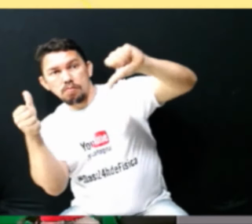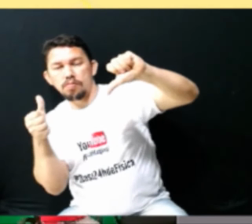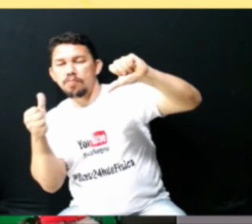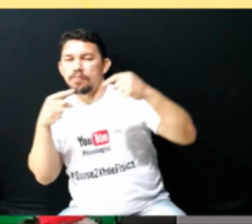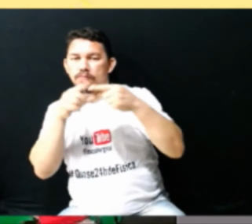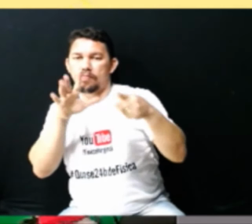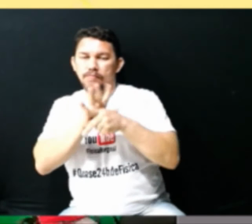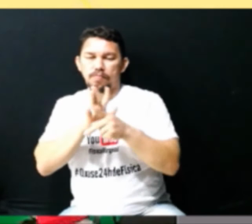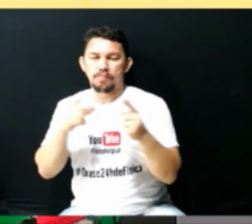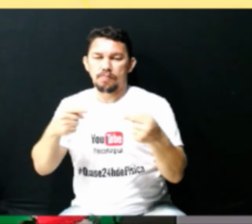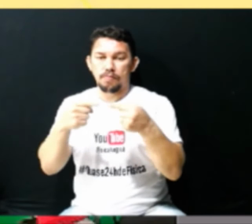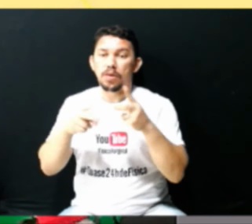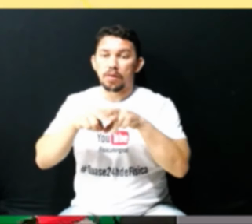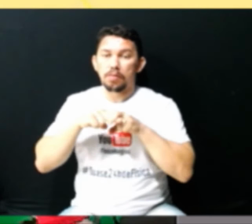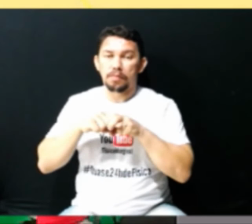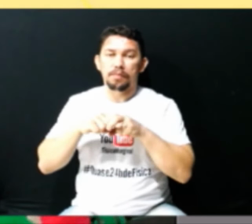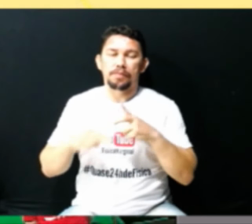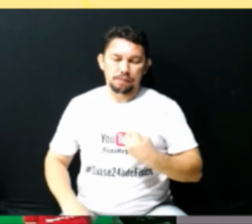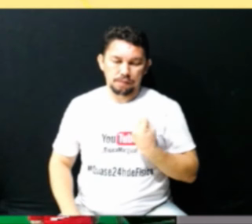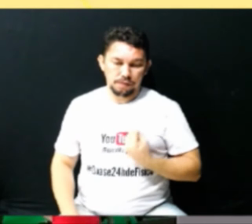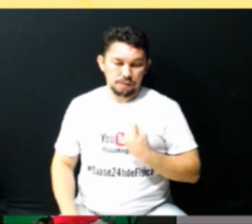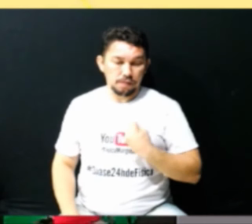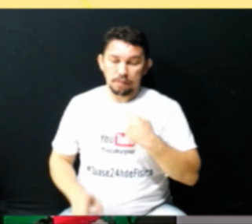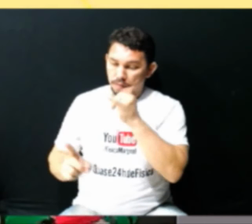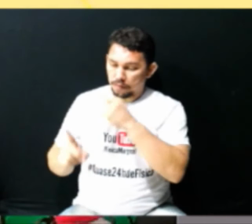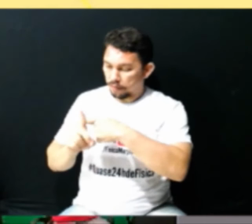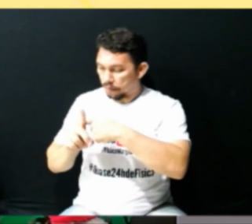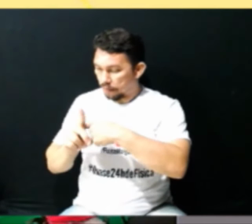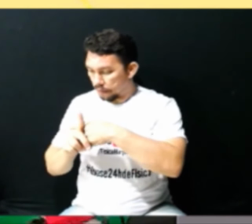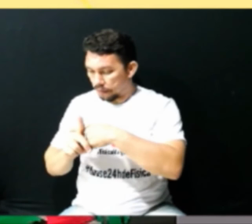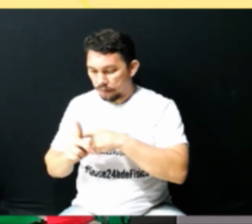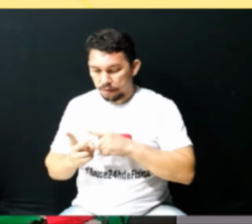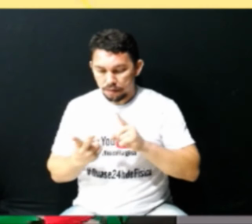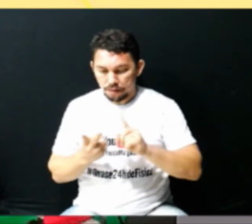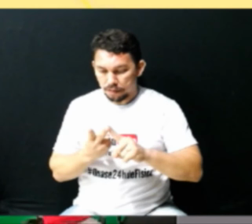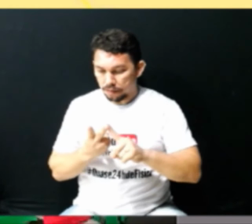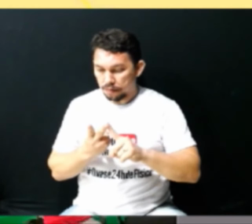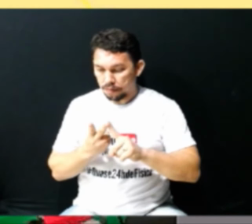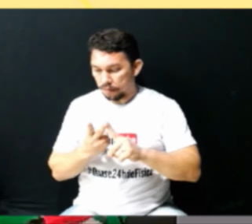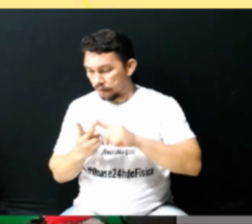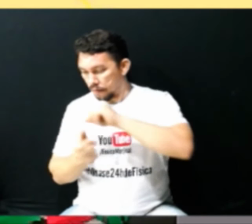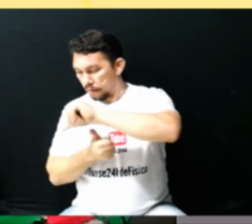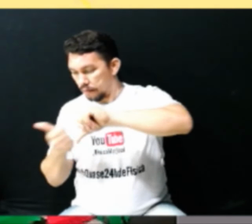Só que nesse caso aqui eu tenho energia térmica sendo transformada,